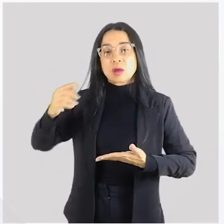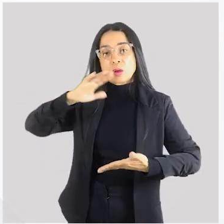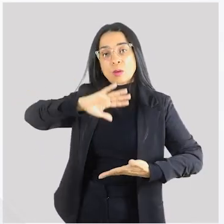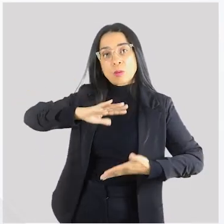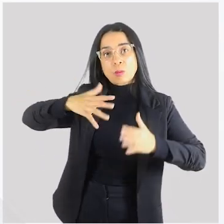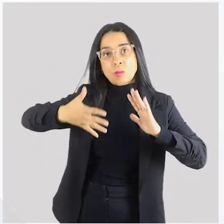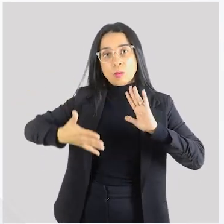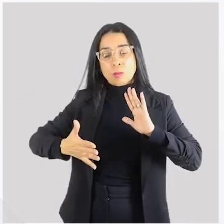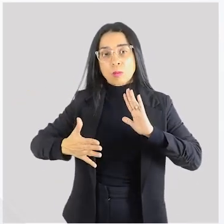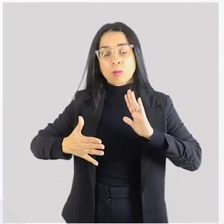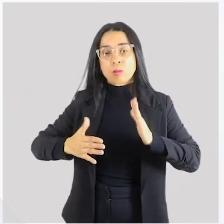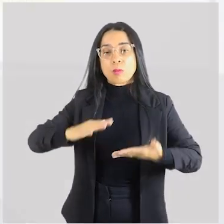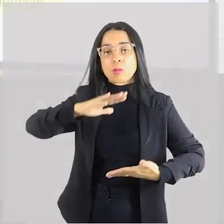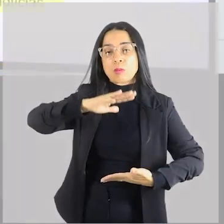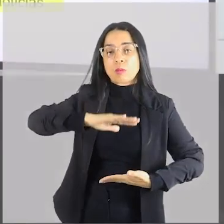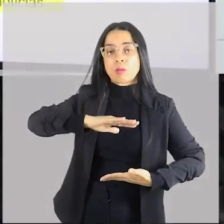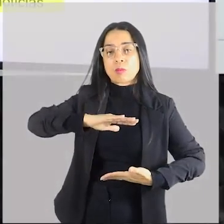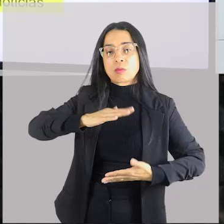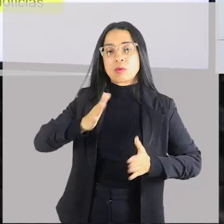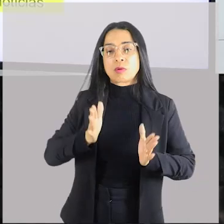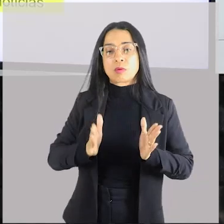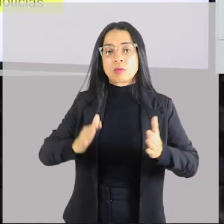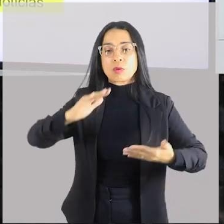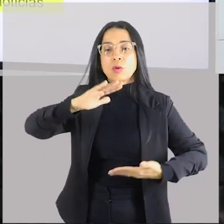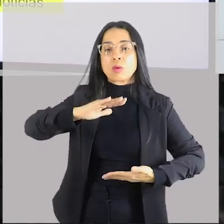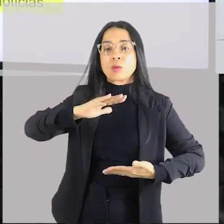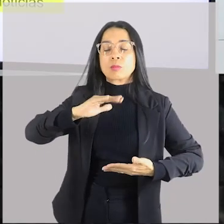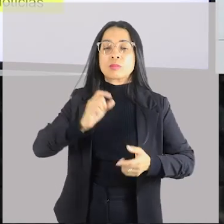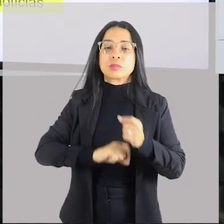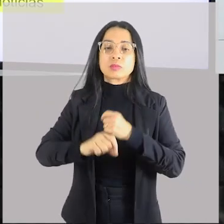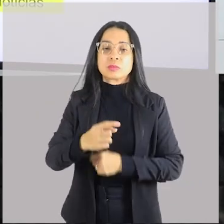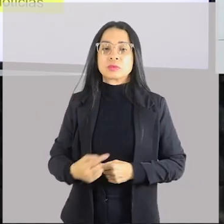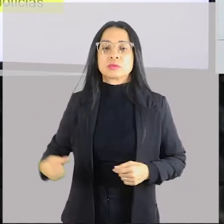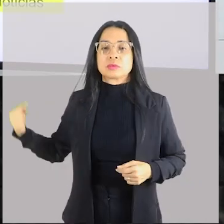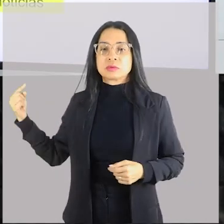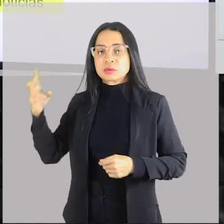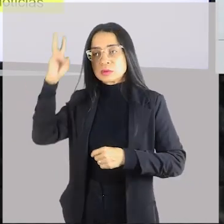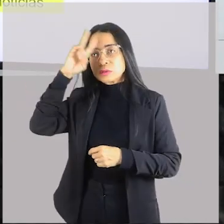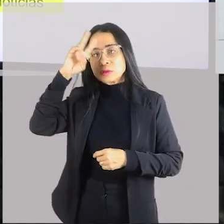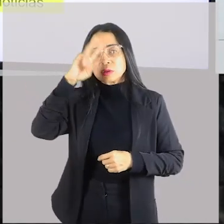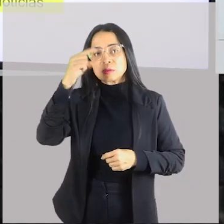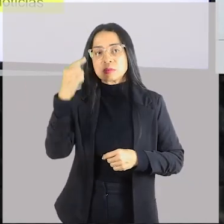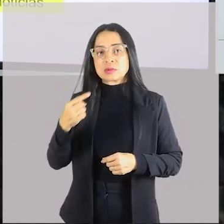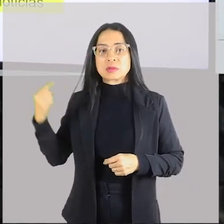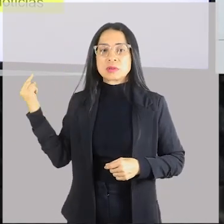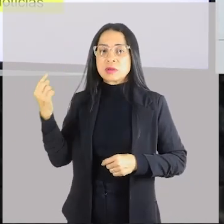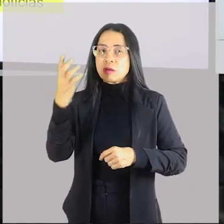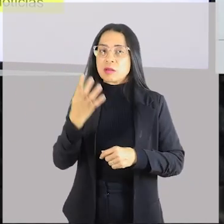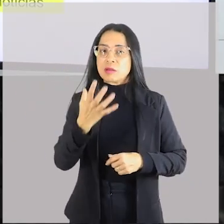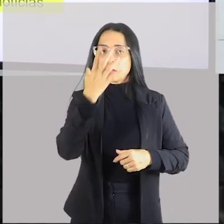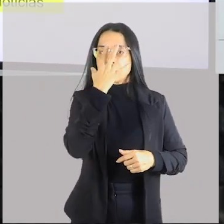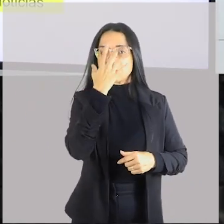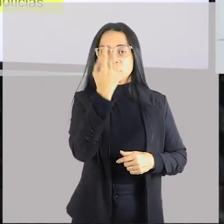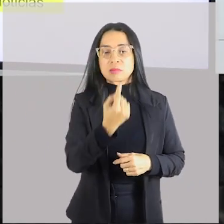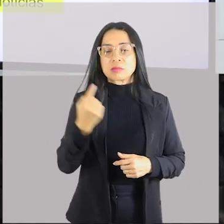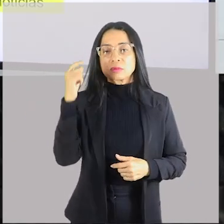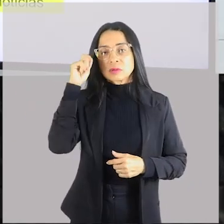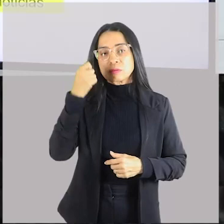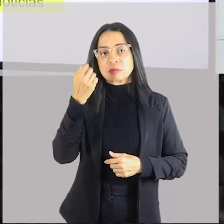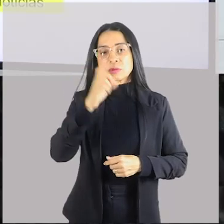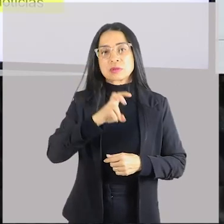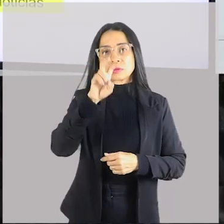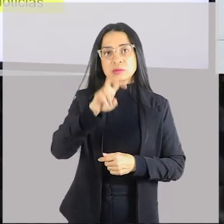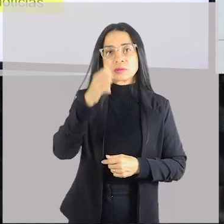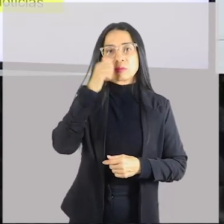dito lembra daquele quadro que eu falei para vocês as moças da avenon da Rua da avenon Olha as máscaras africanas aqui elas estão são cinco